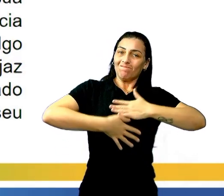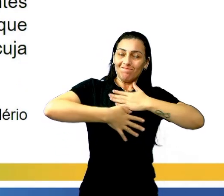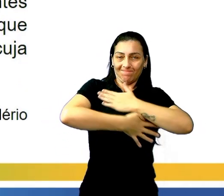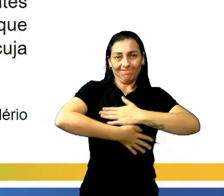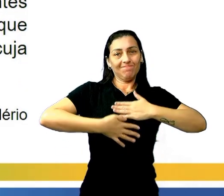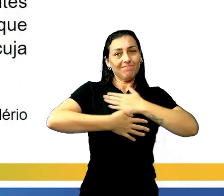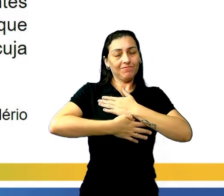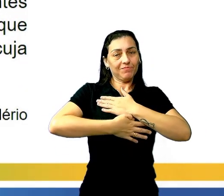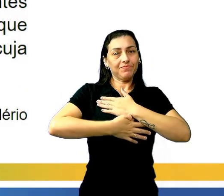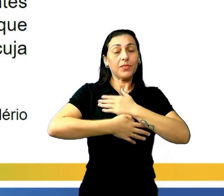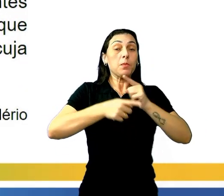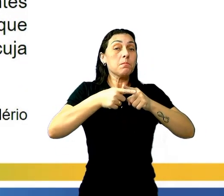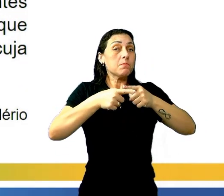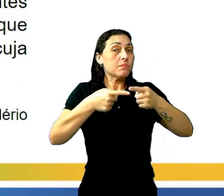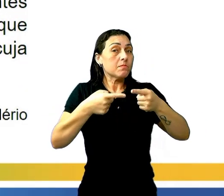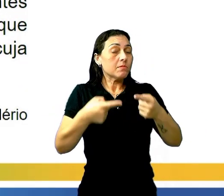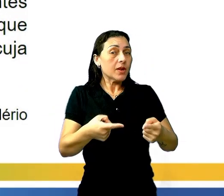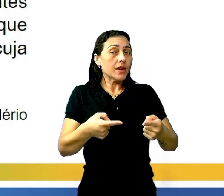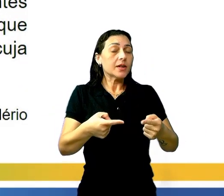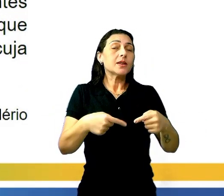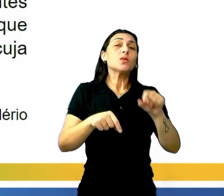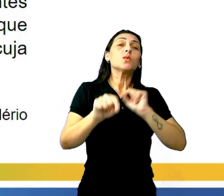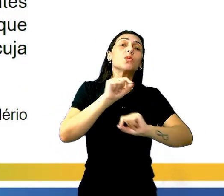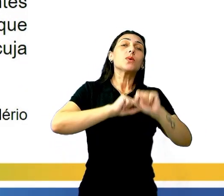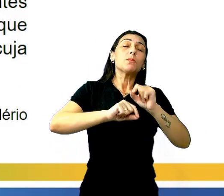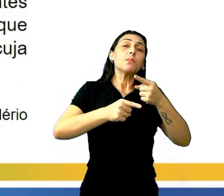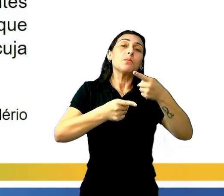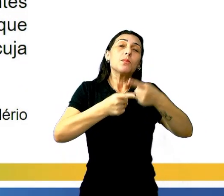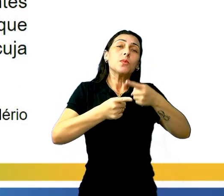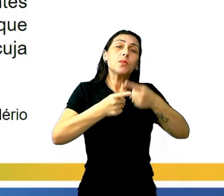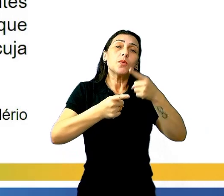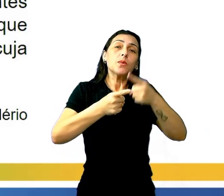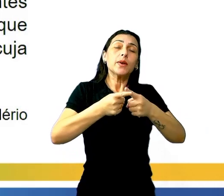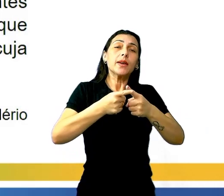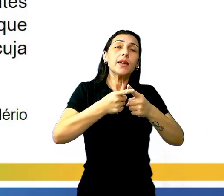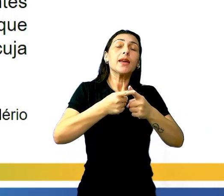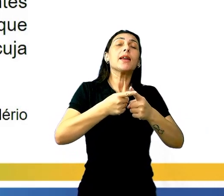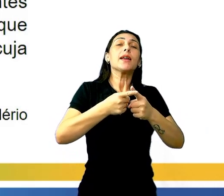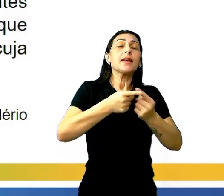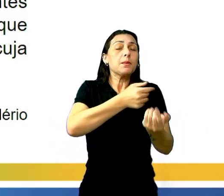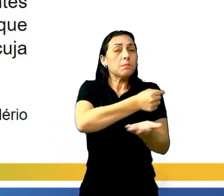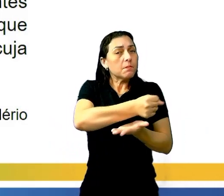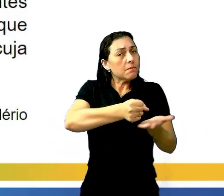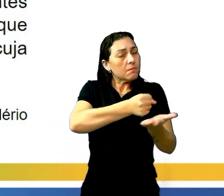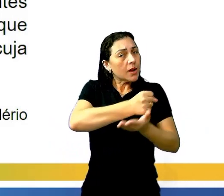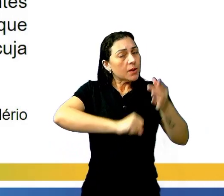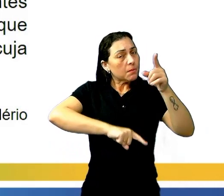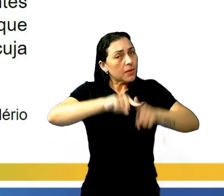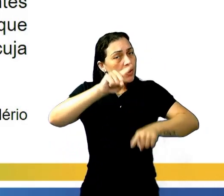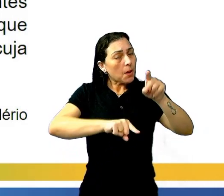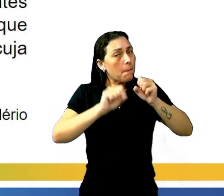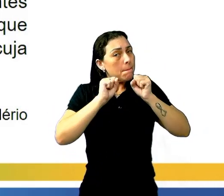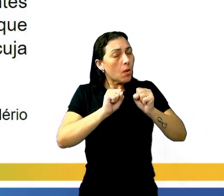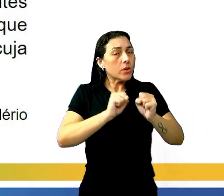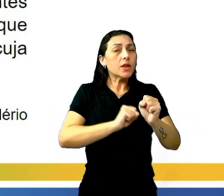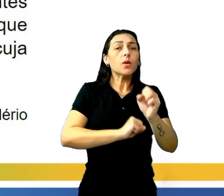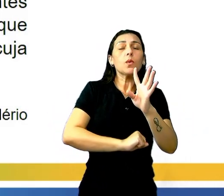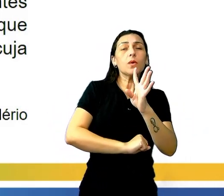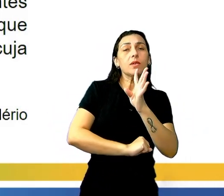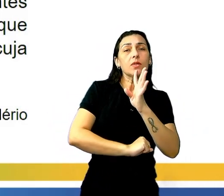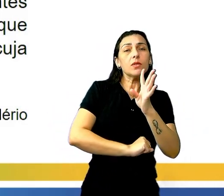ela vai justamente colocar um pouco aquela coisa da questão da vontade como não podendo ser o fundamento de uma